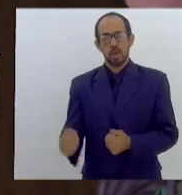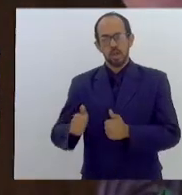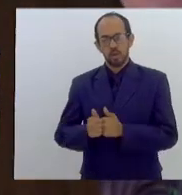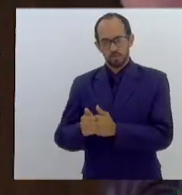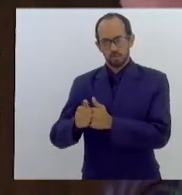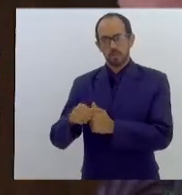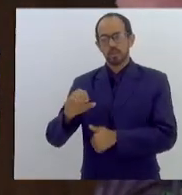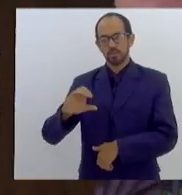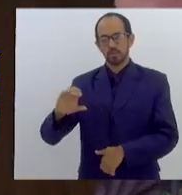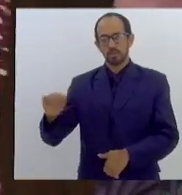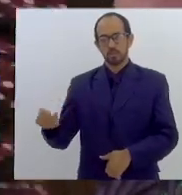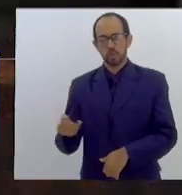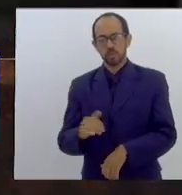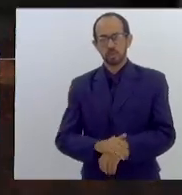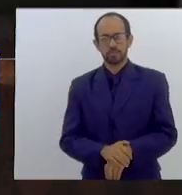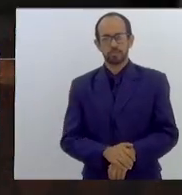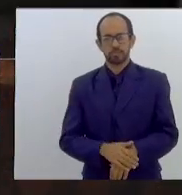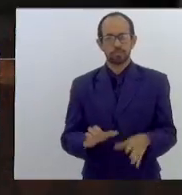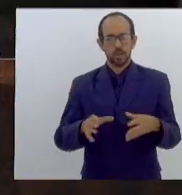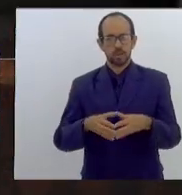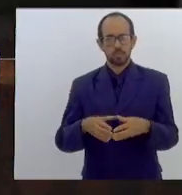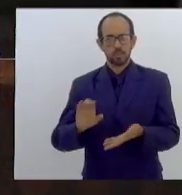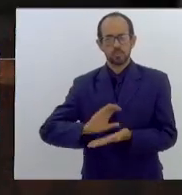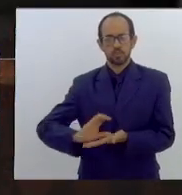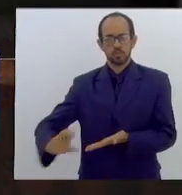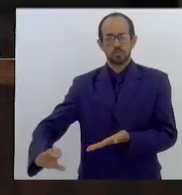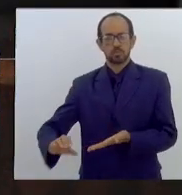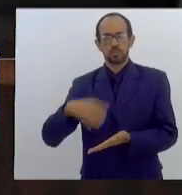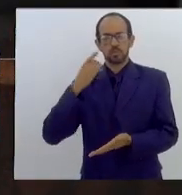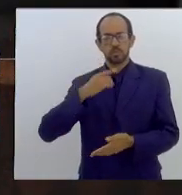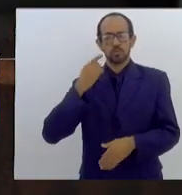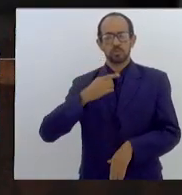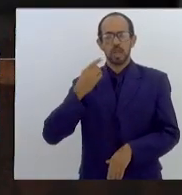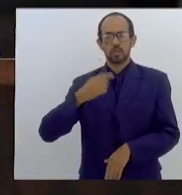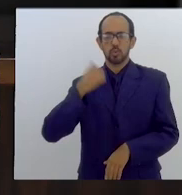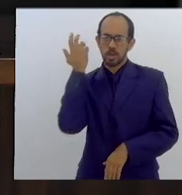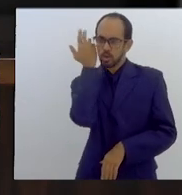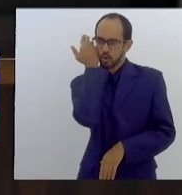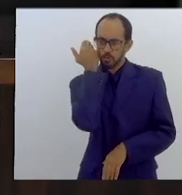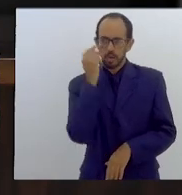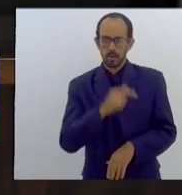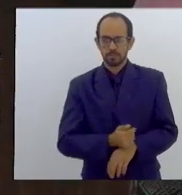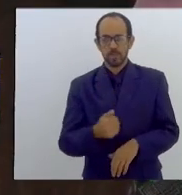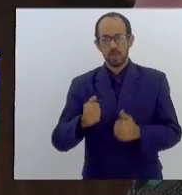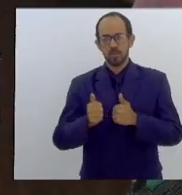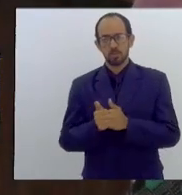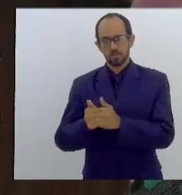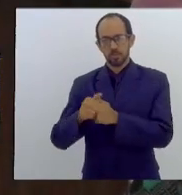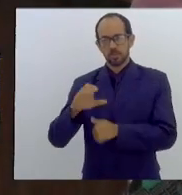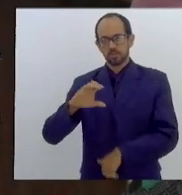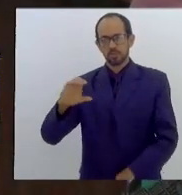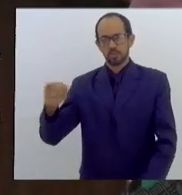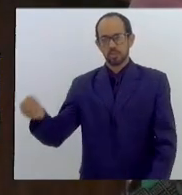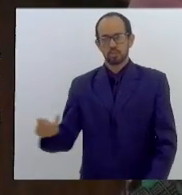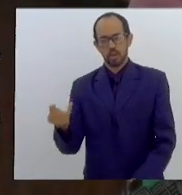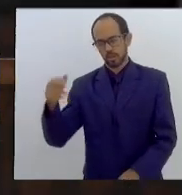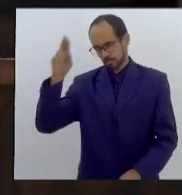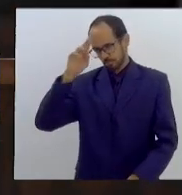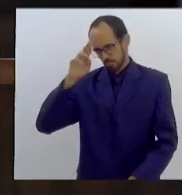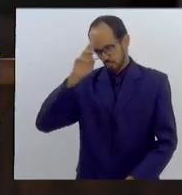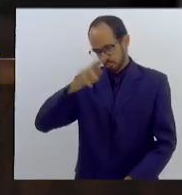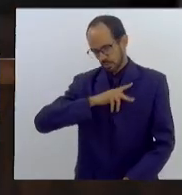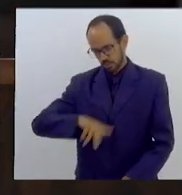Acompanho o parecer da CCJ. Pela comissão de orçamento, deputado Eliomar Coelho. Acompanhe o CCJ, presidente.